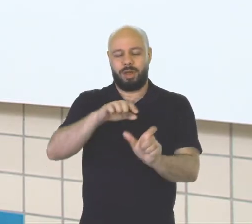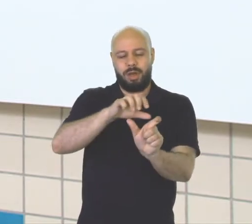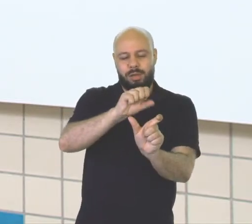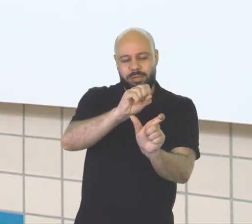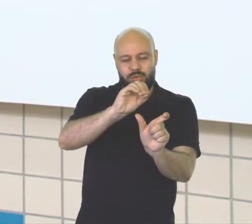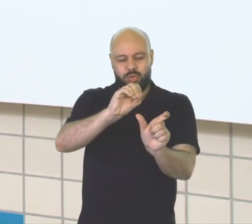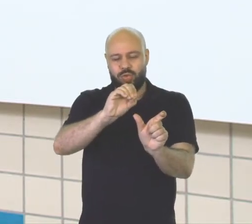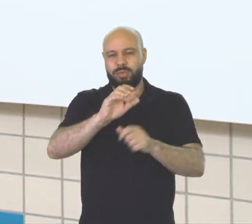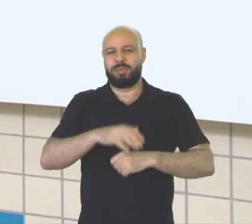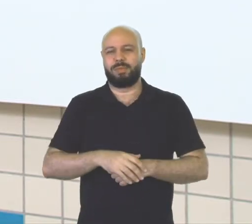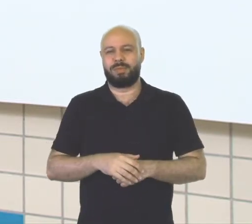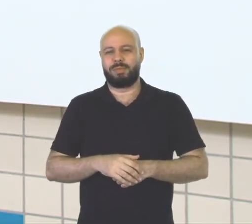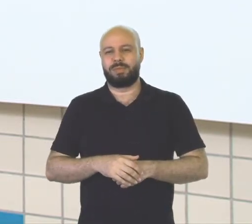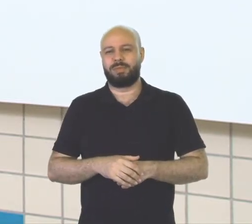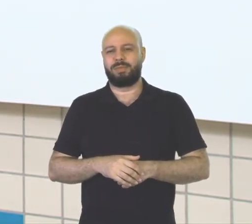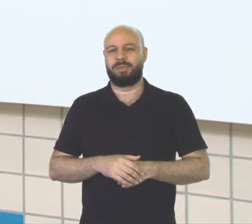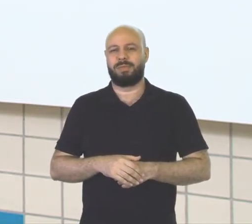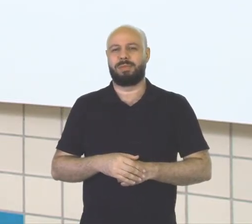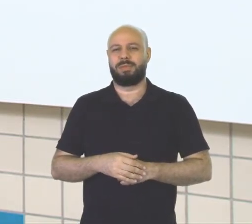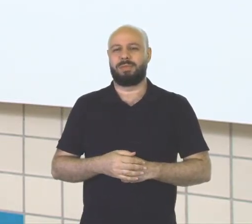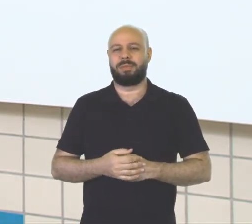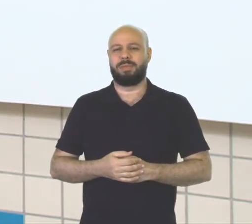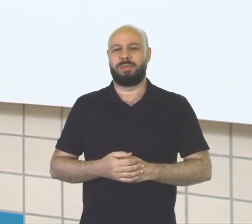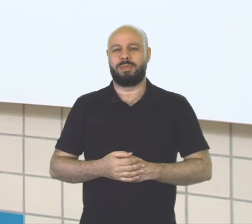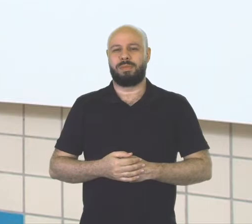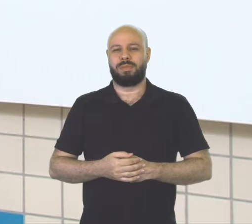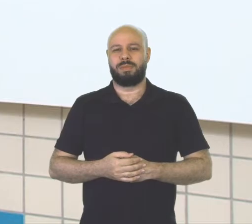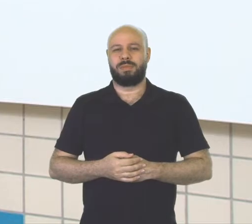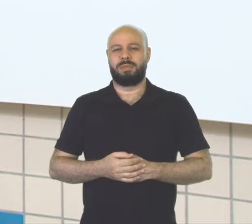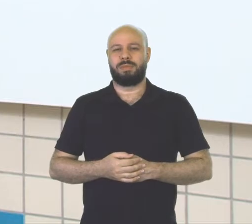I am